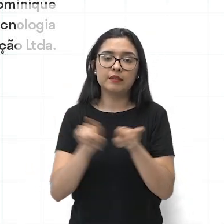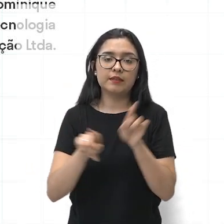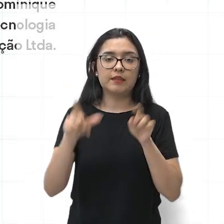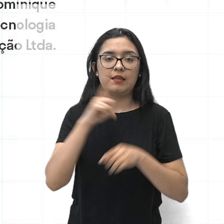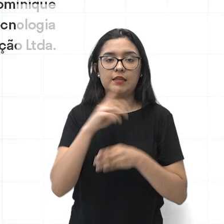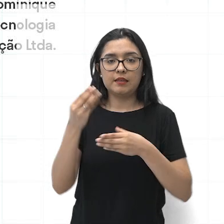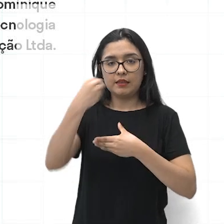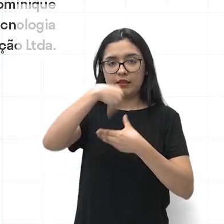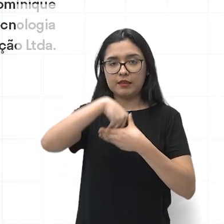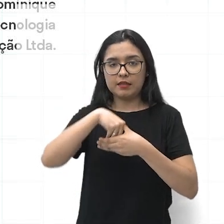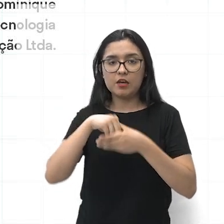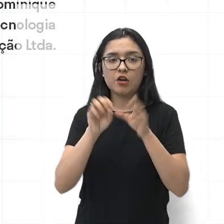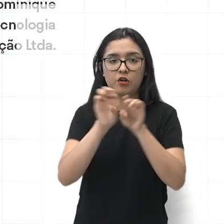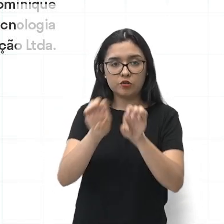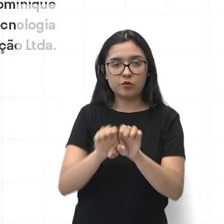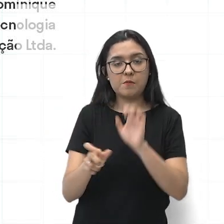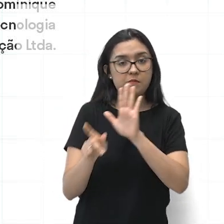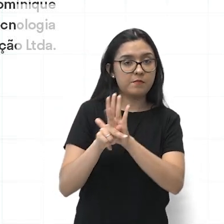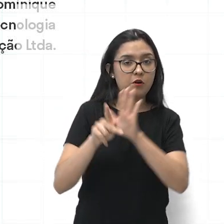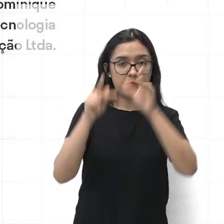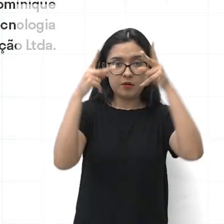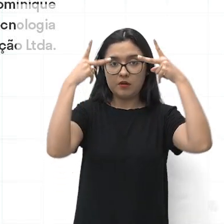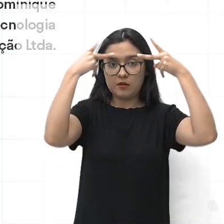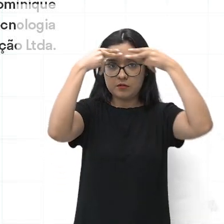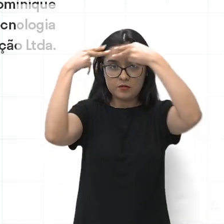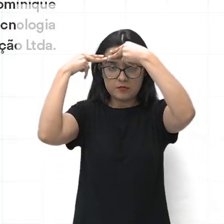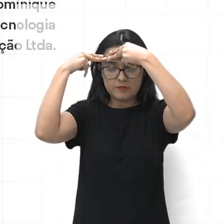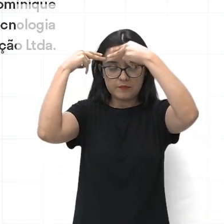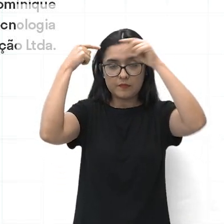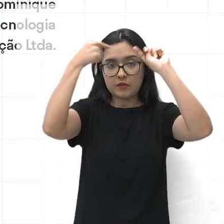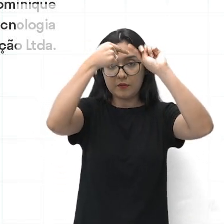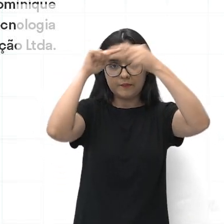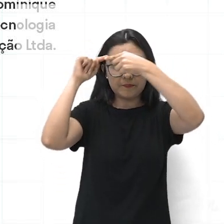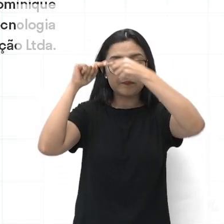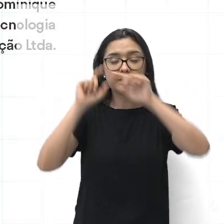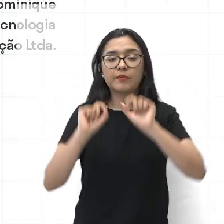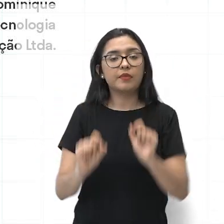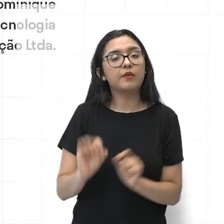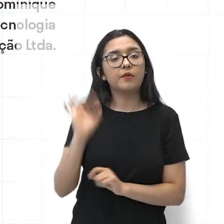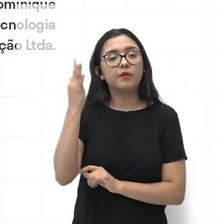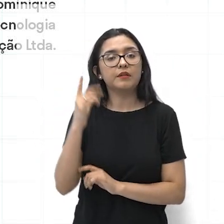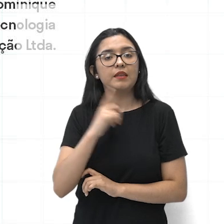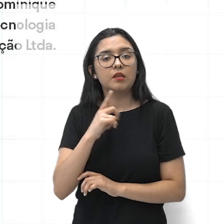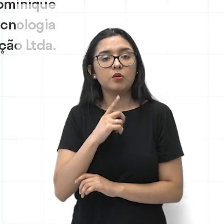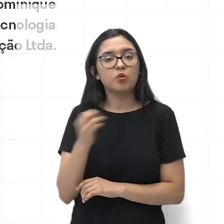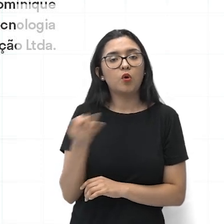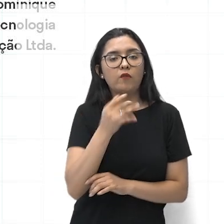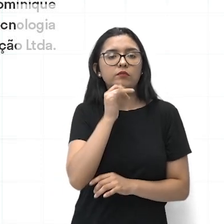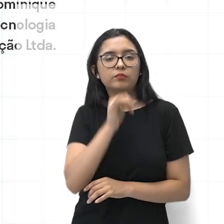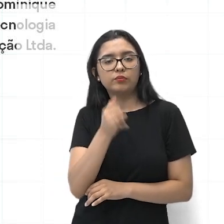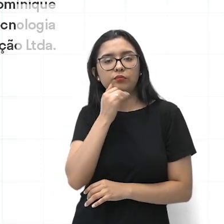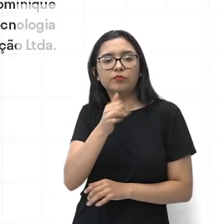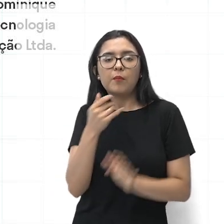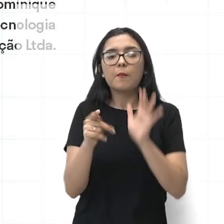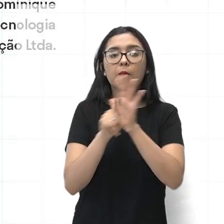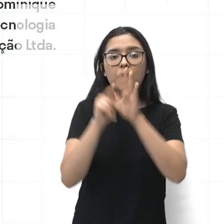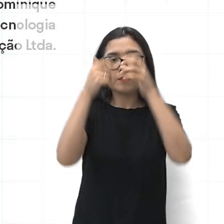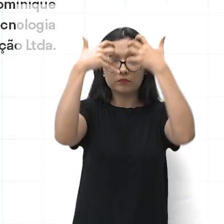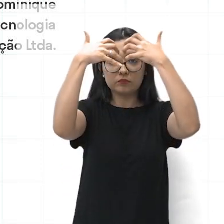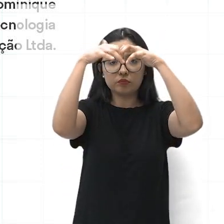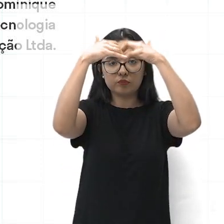ramificação do outro neurônio, né? E essa ligação gera um novo impulso elétrico no